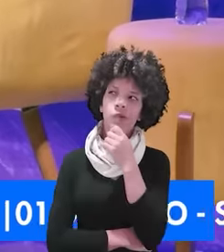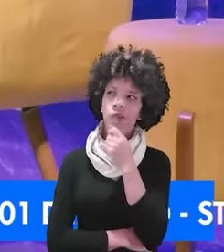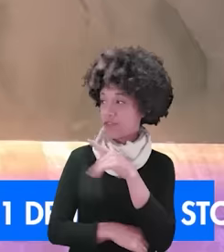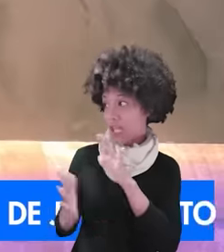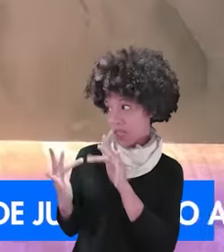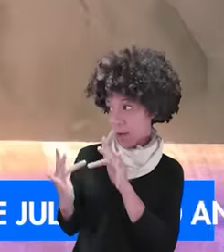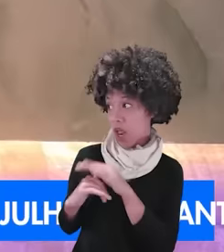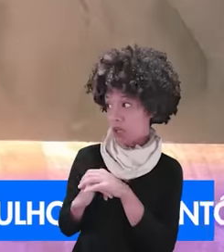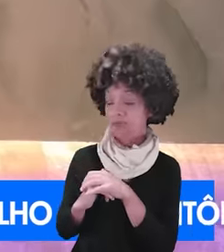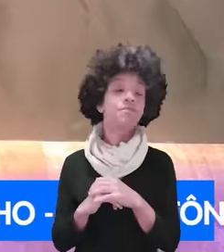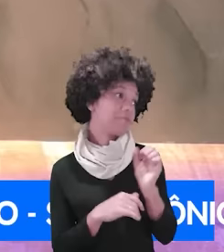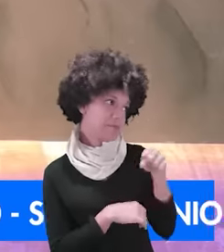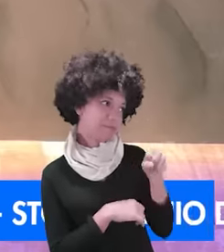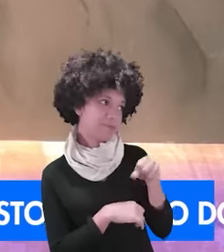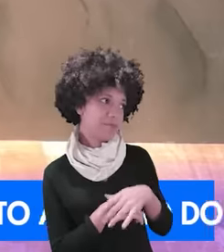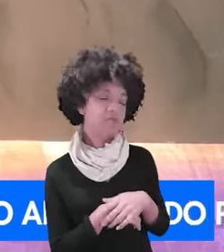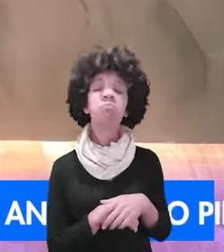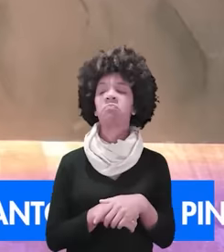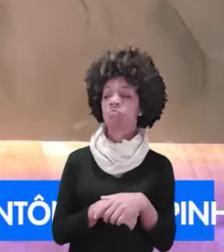E você namora namoro